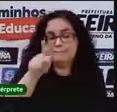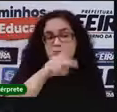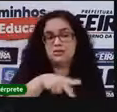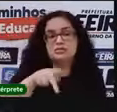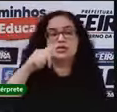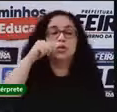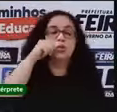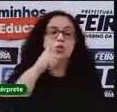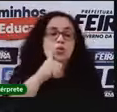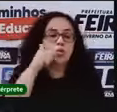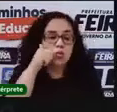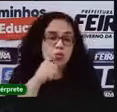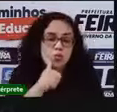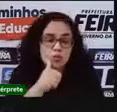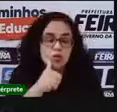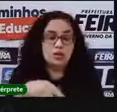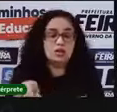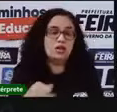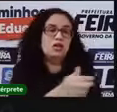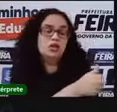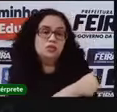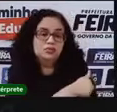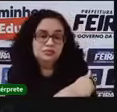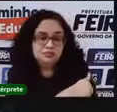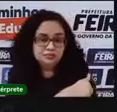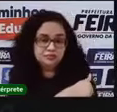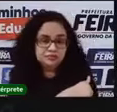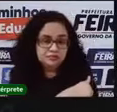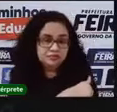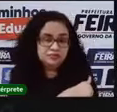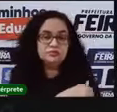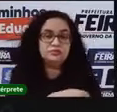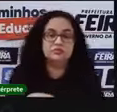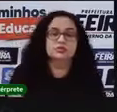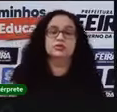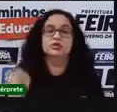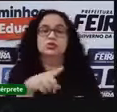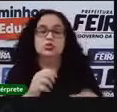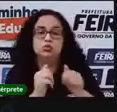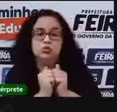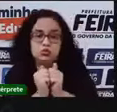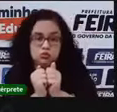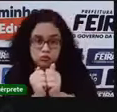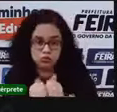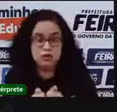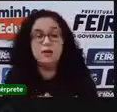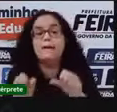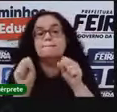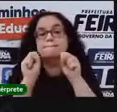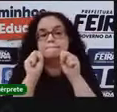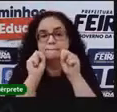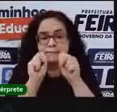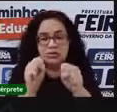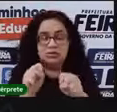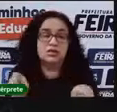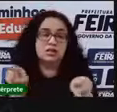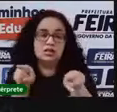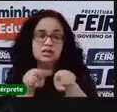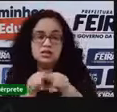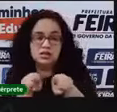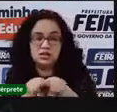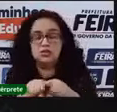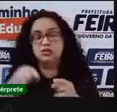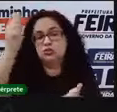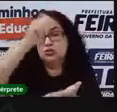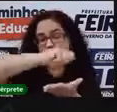e osso, e você, aluno, aluna, que está conosco nesse momento, pode ser também um